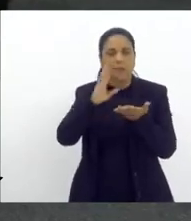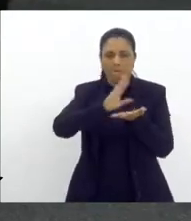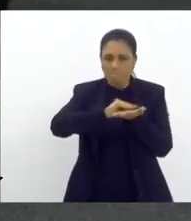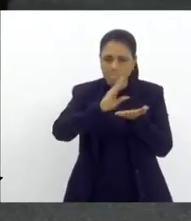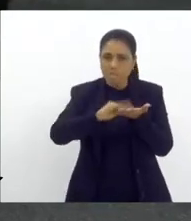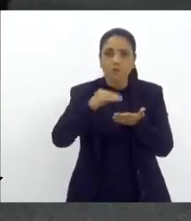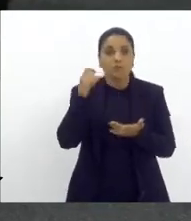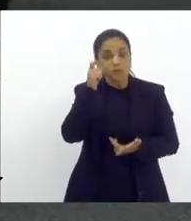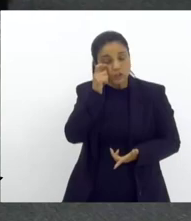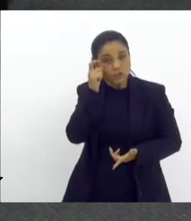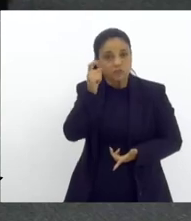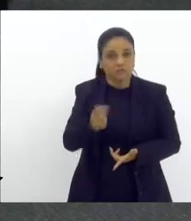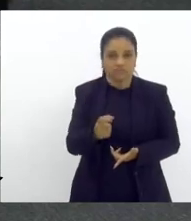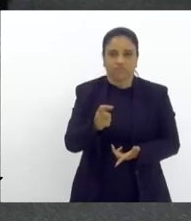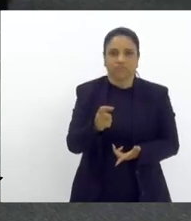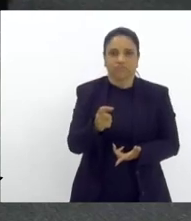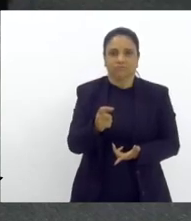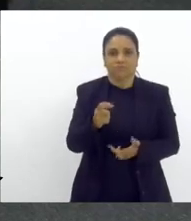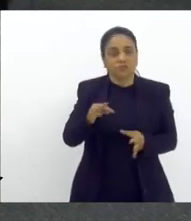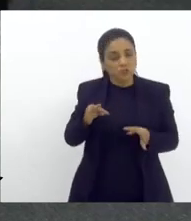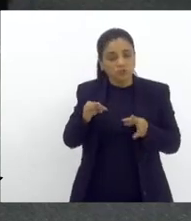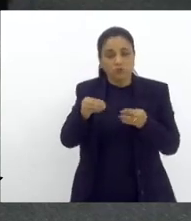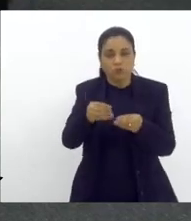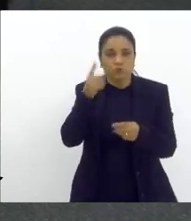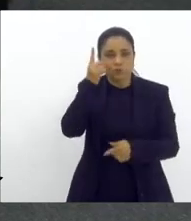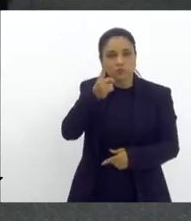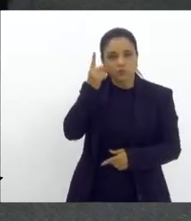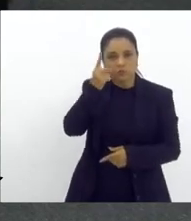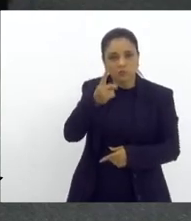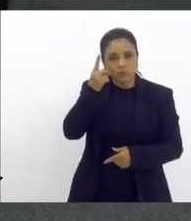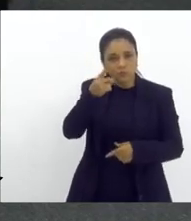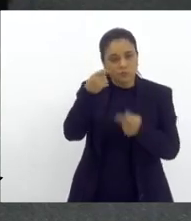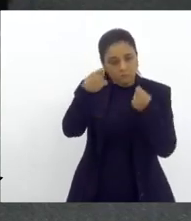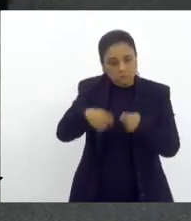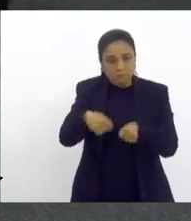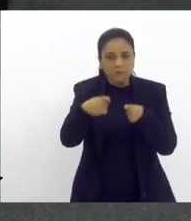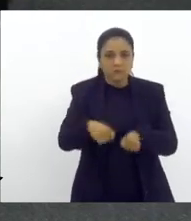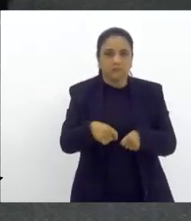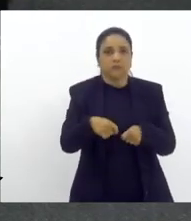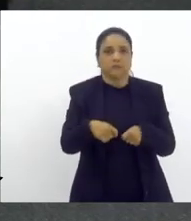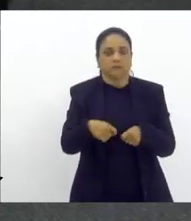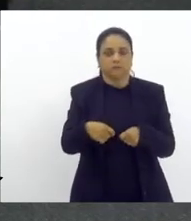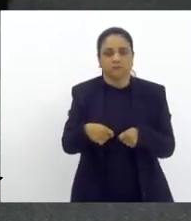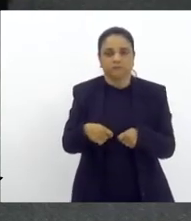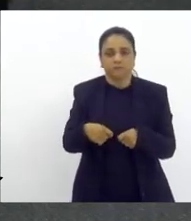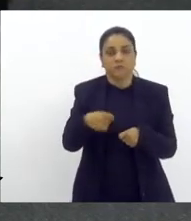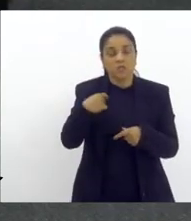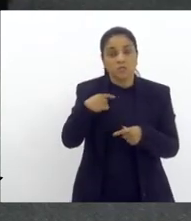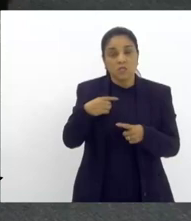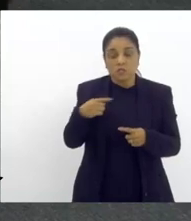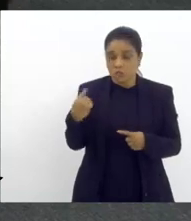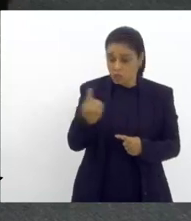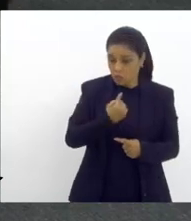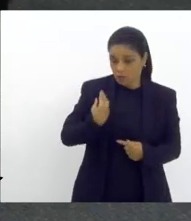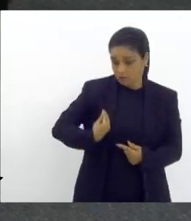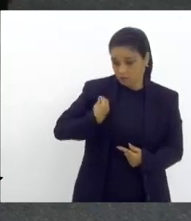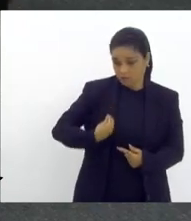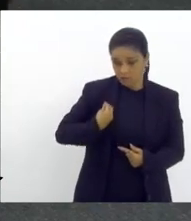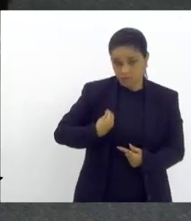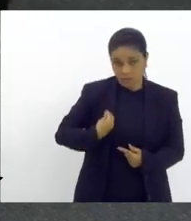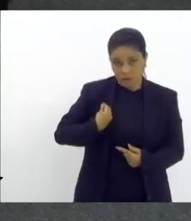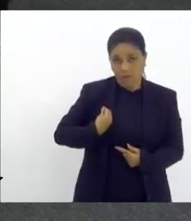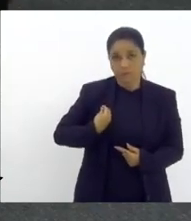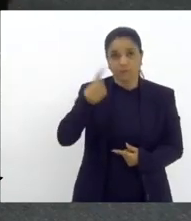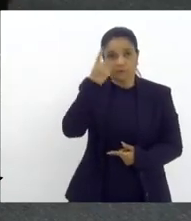de podemos dizer de todos resultados que precisa ser nós vivemos Deputado Brasão e nós